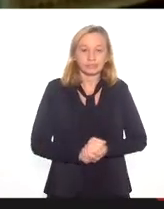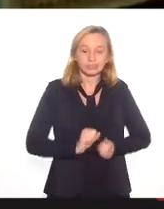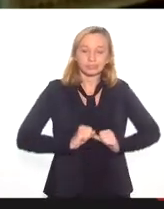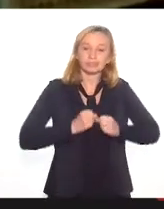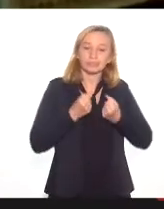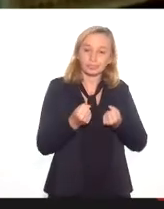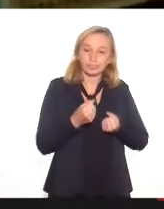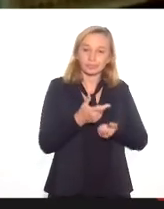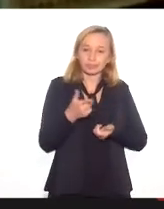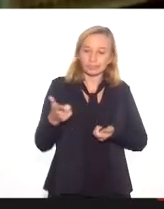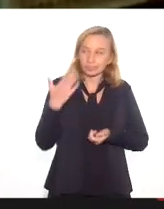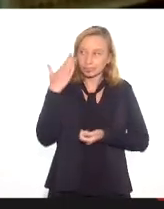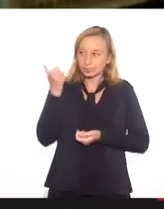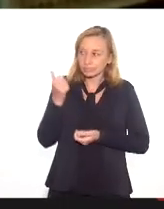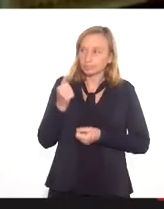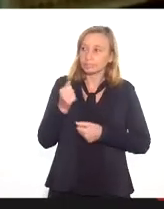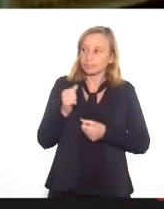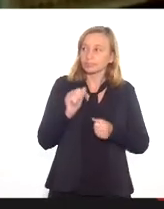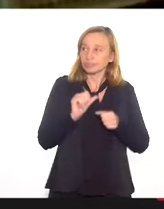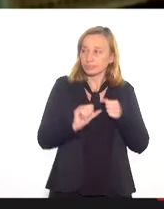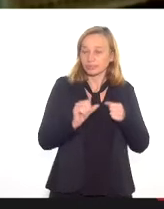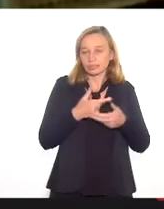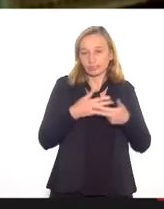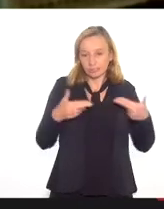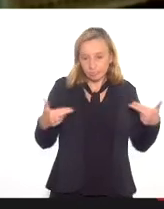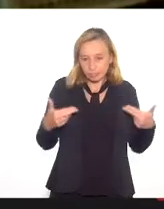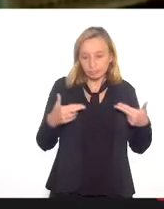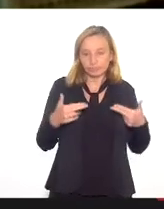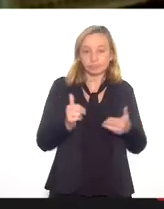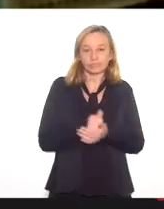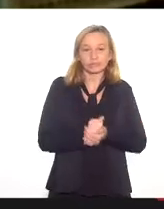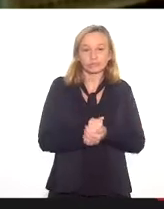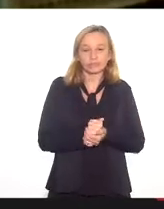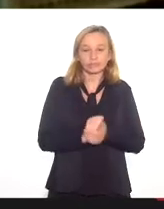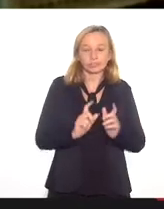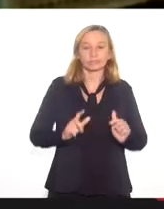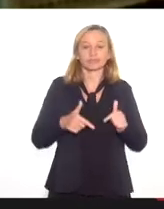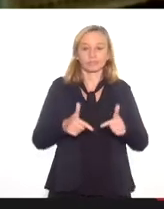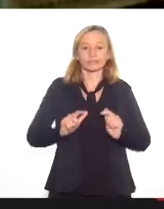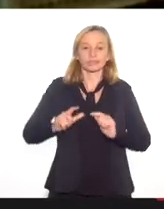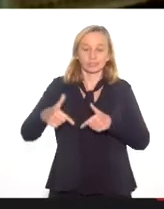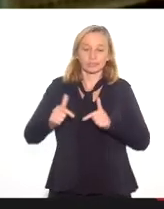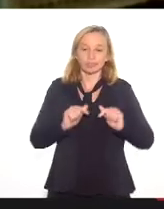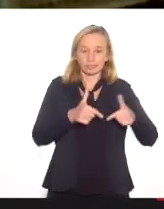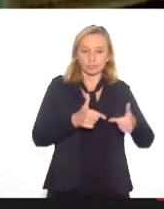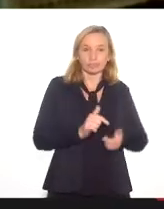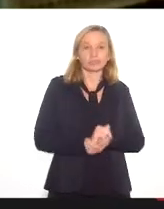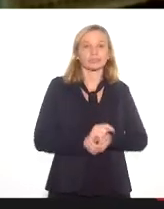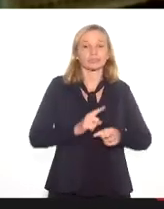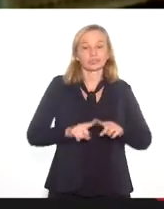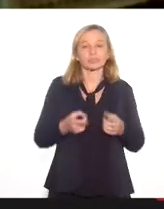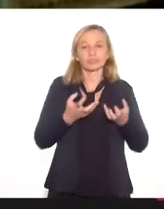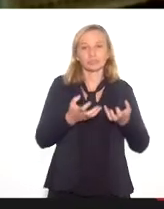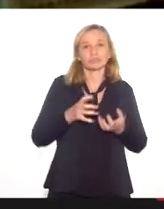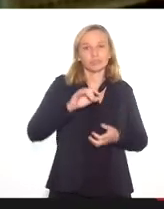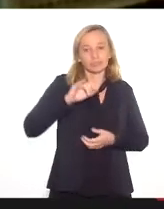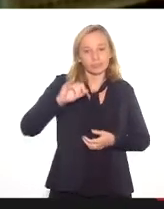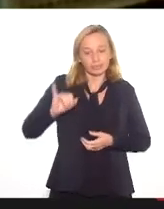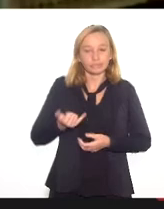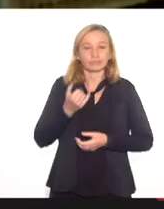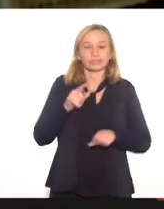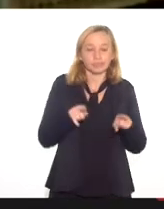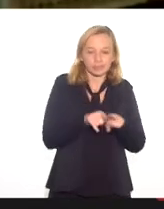aqui, que eu sei que vocês já estão fazendo aí uma série de ações e de proposições, mas eu queria aproveitar também